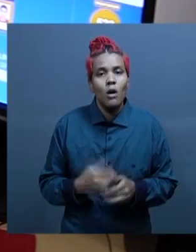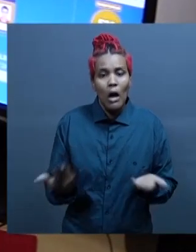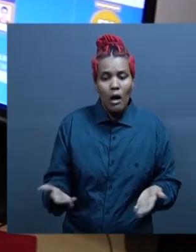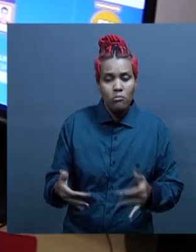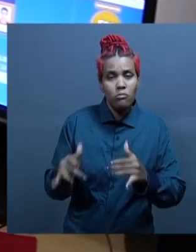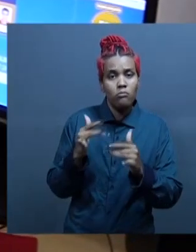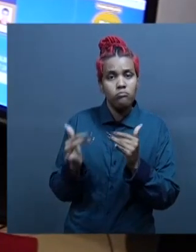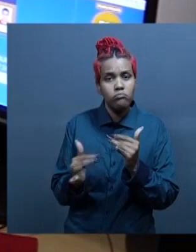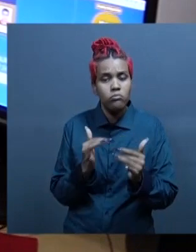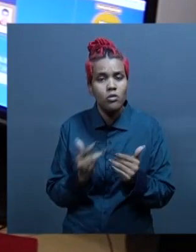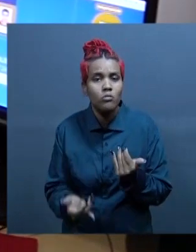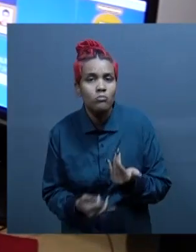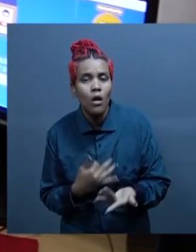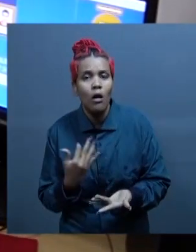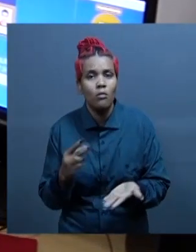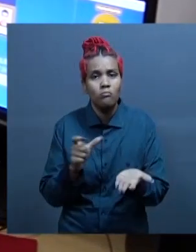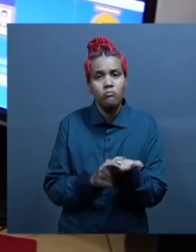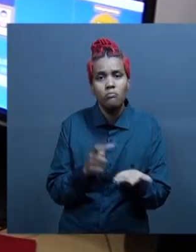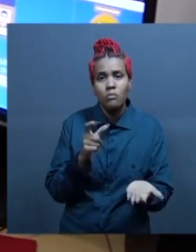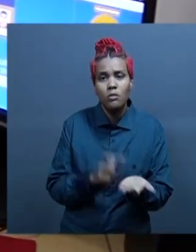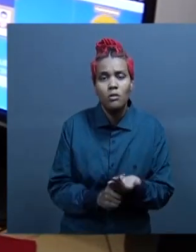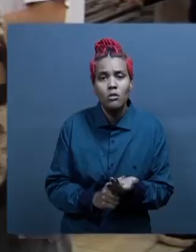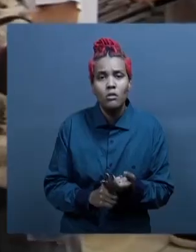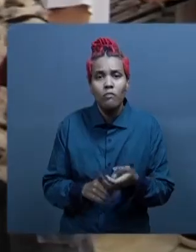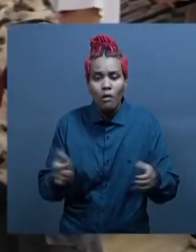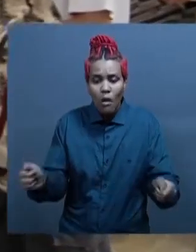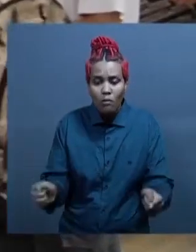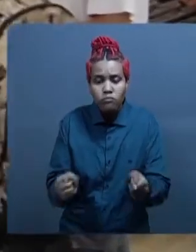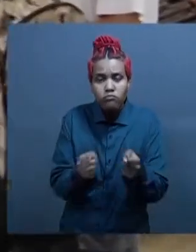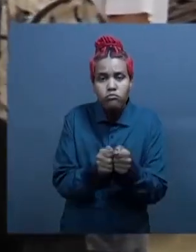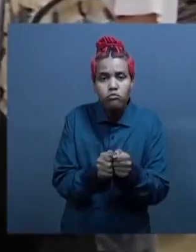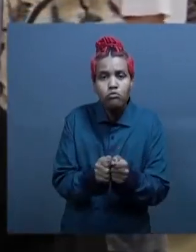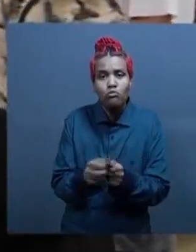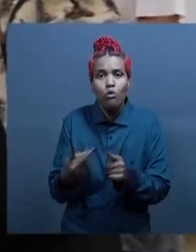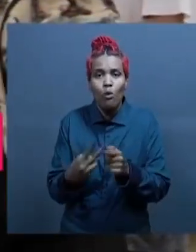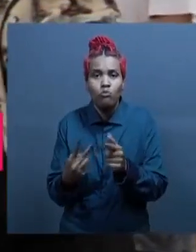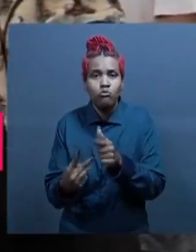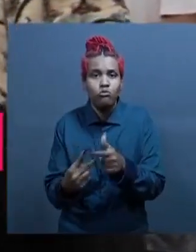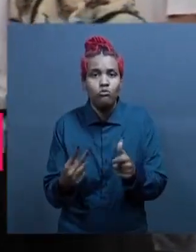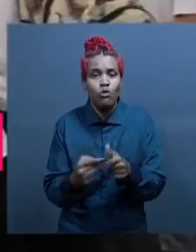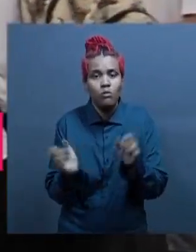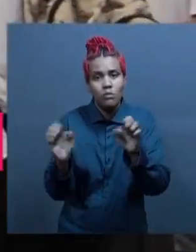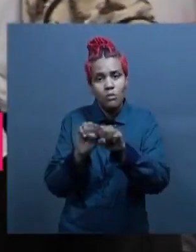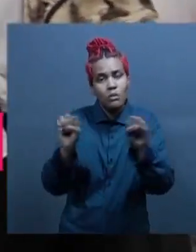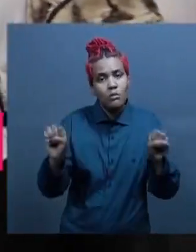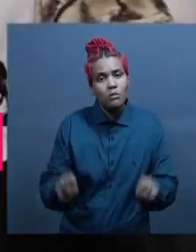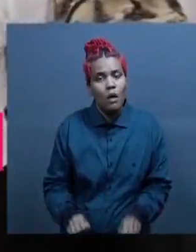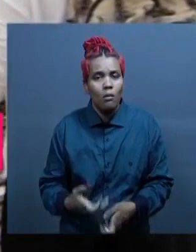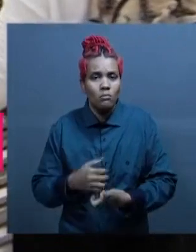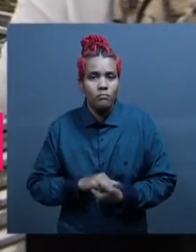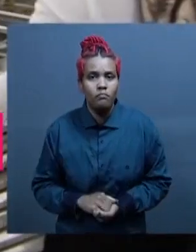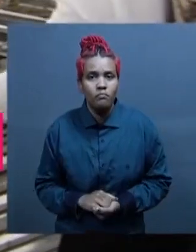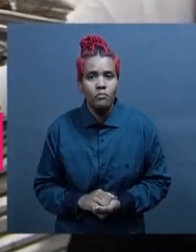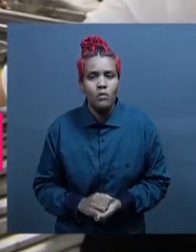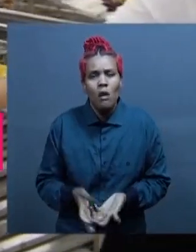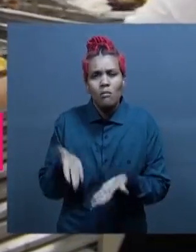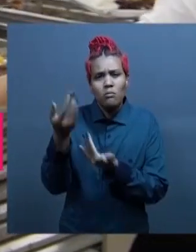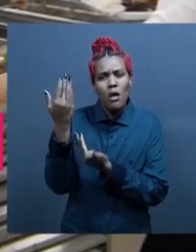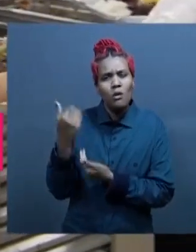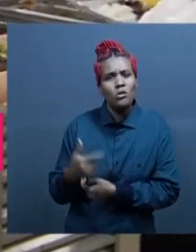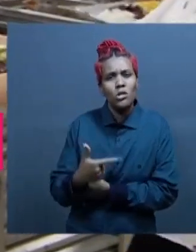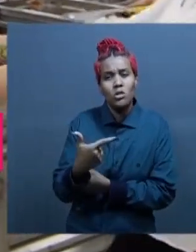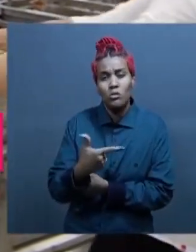permanecer em operação de forma conjunta um novo sistema já está funcionando desde o último dia 2 de dezembro